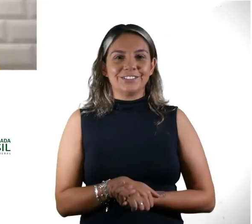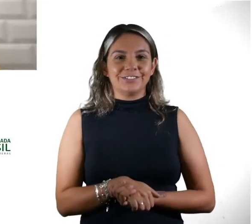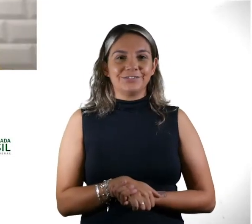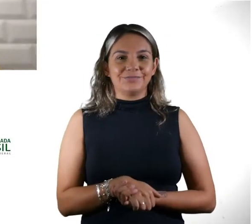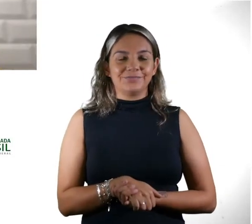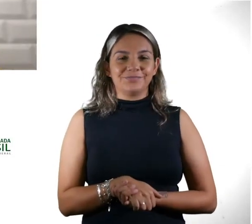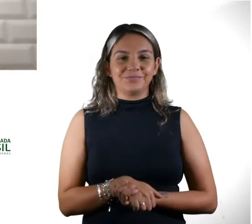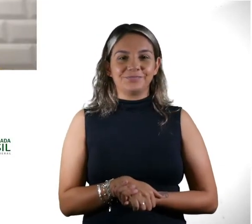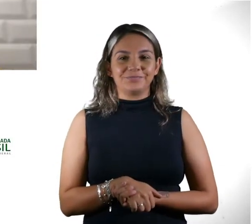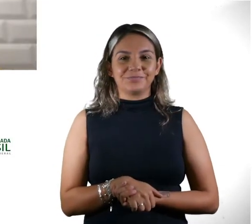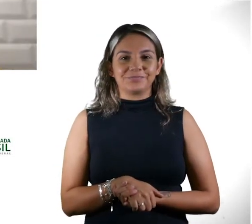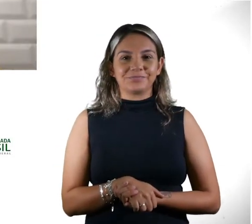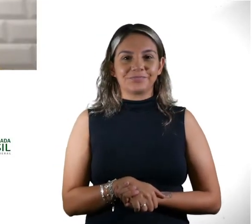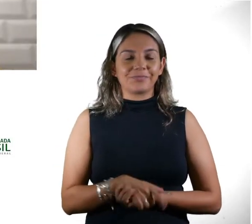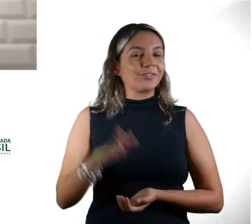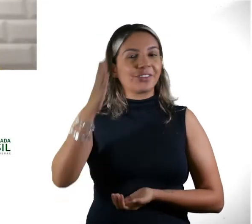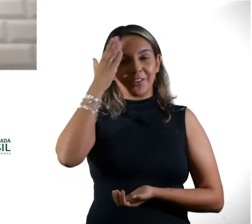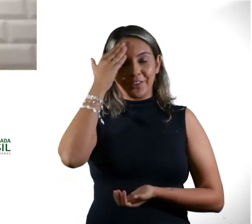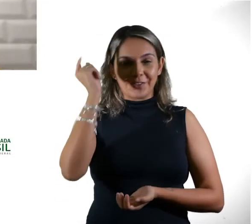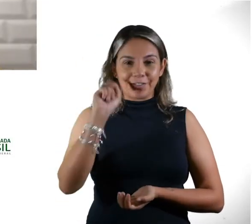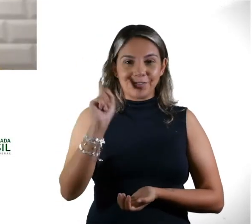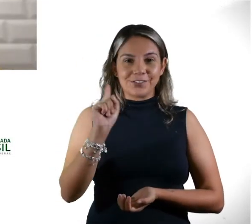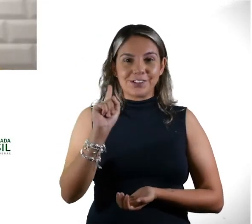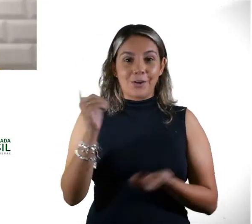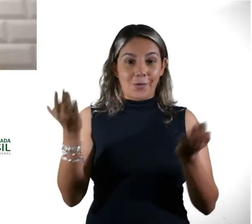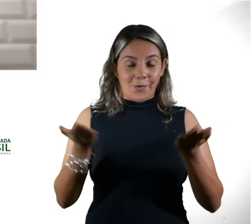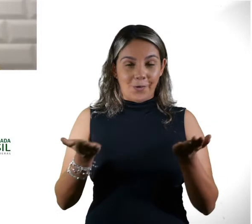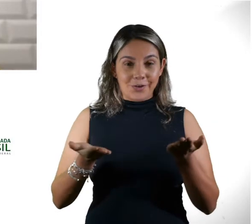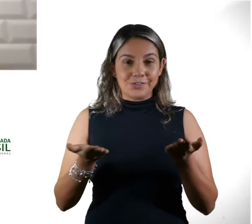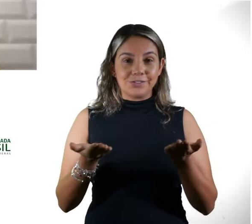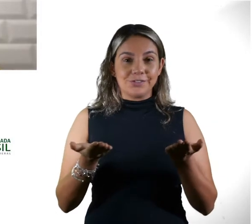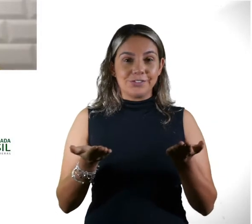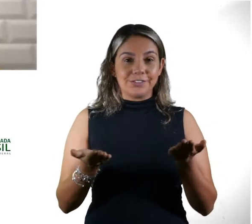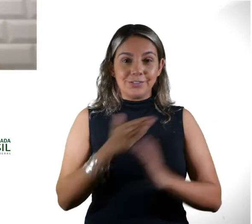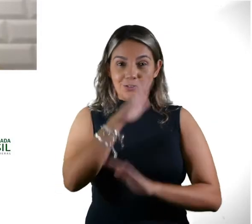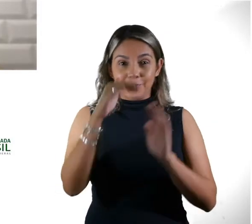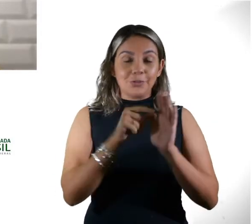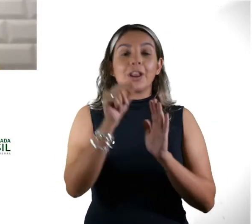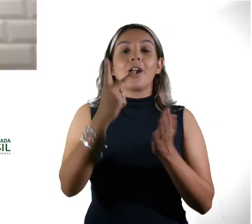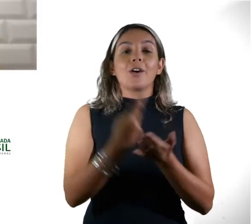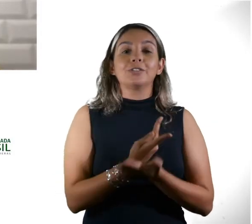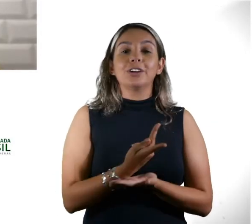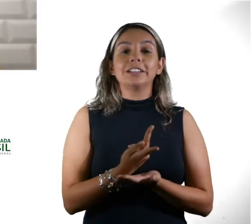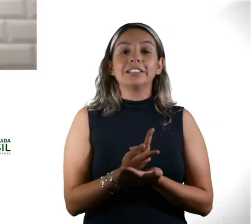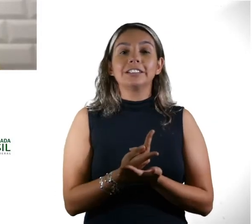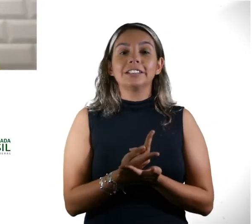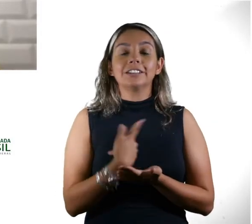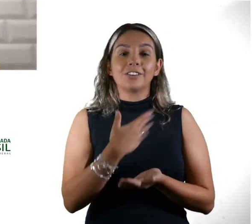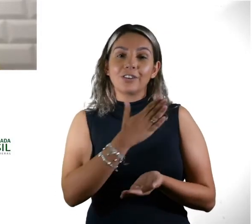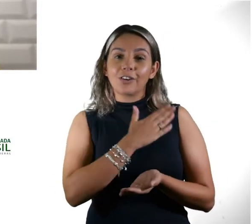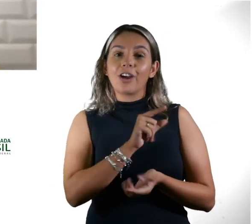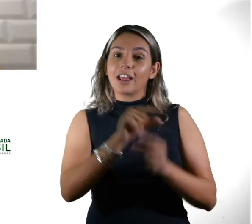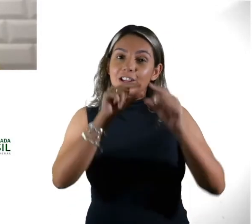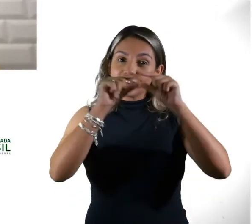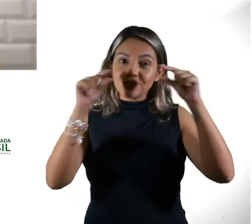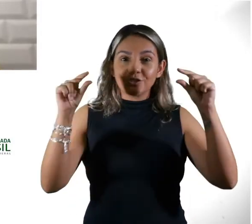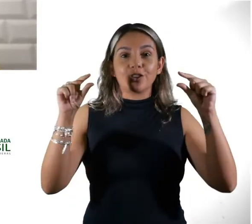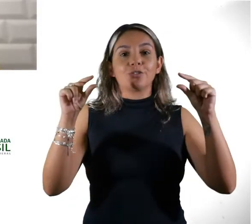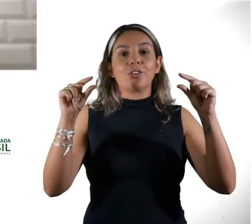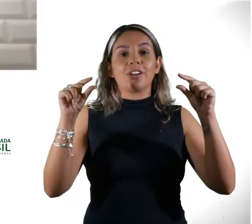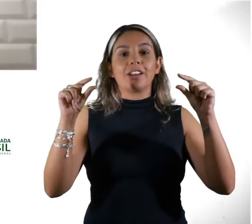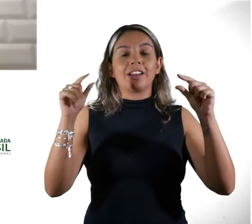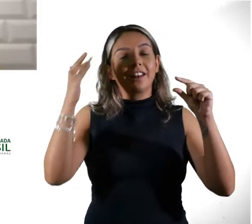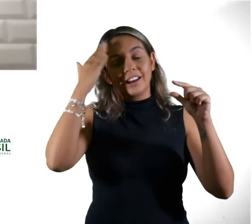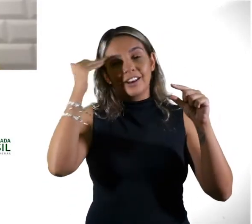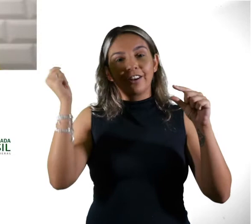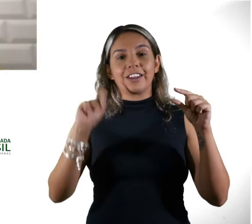olha uma coisa, Afonso, eu não sei se não, hoje, até com tudo que aconteceu, eu gosto mais desse título. Eu realmente não